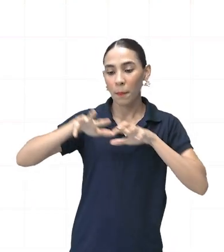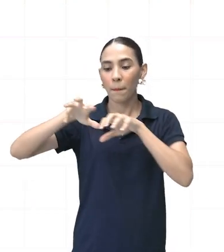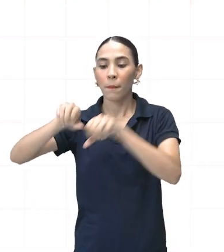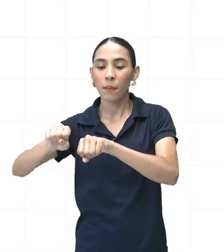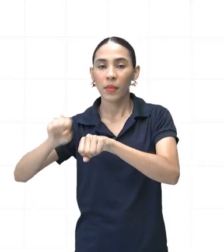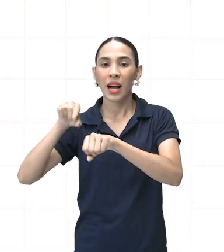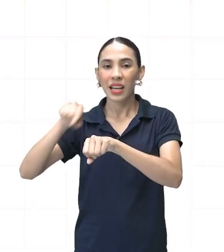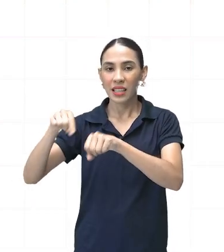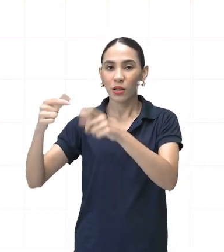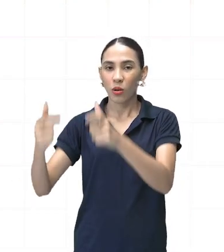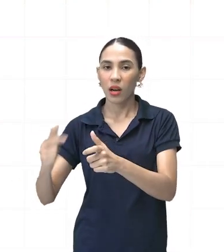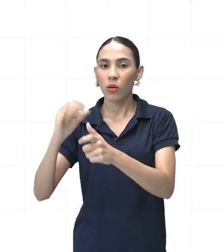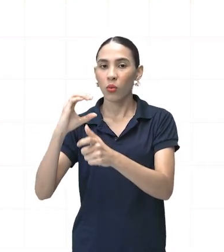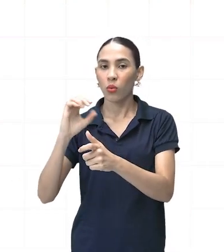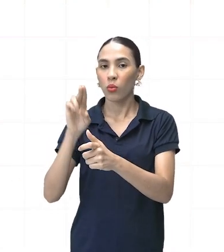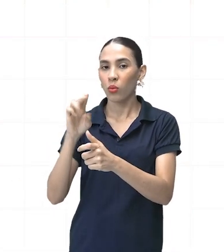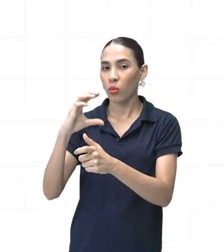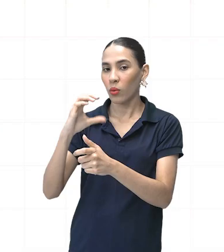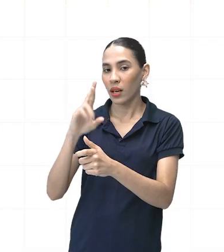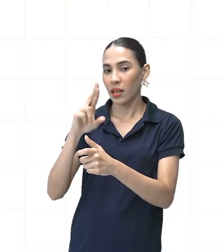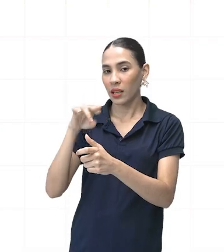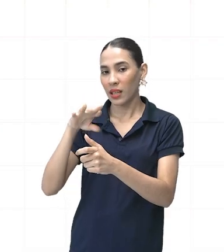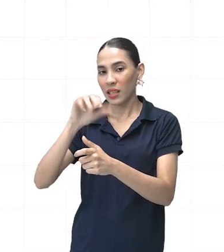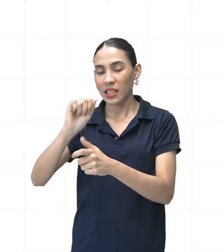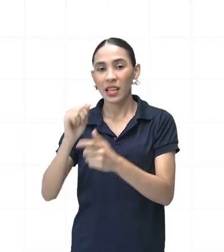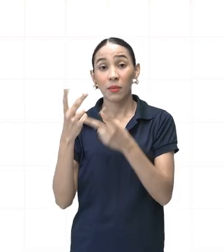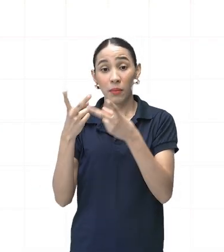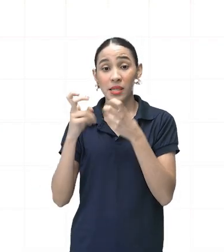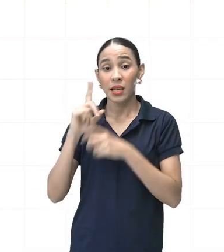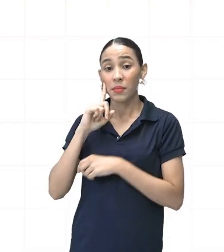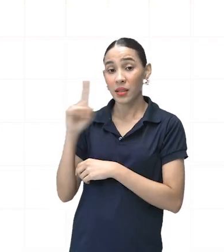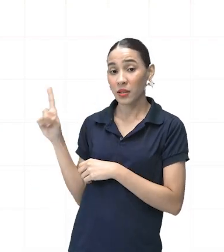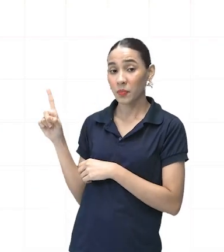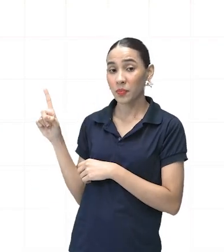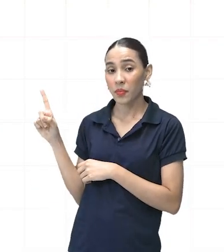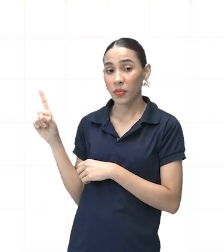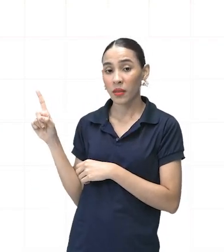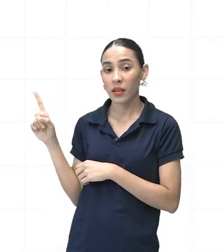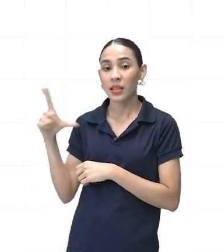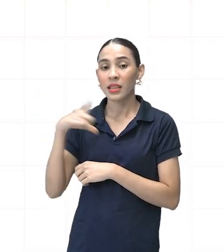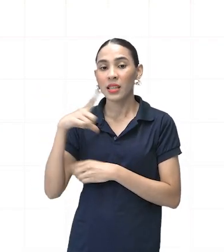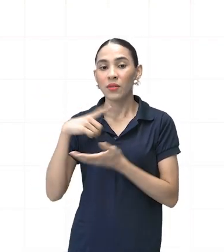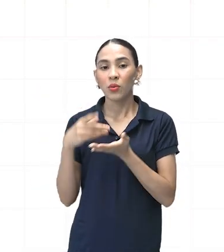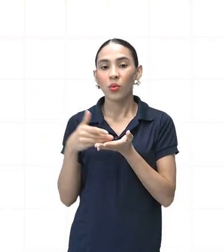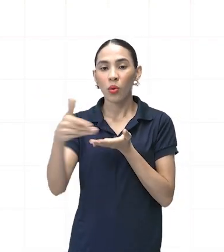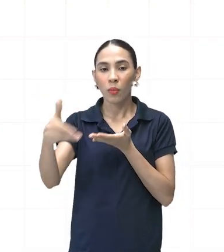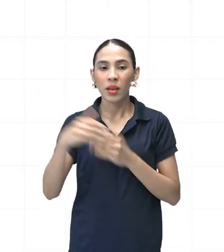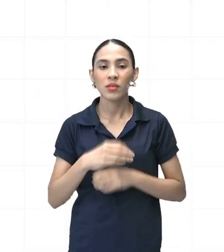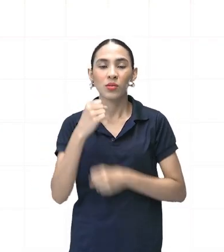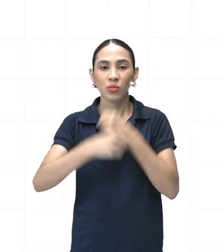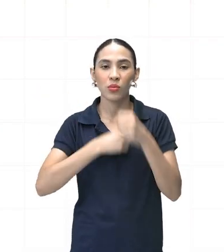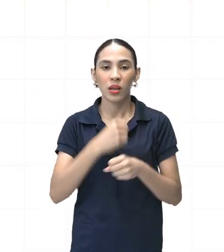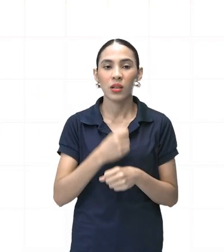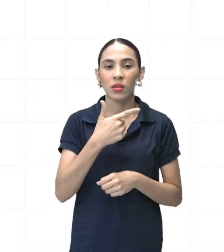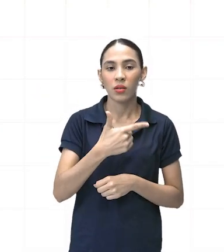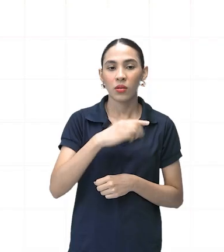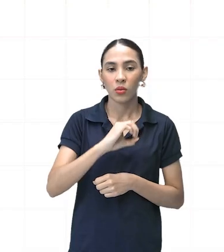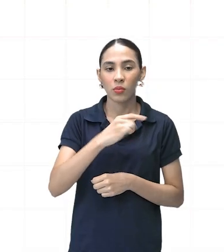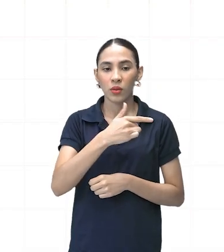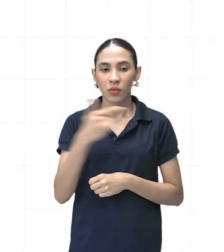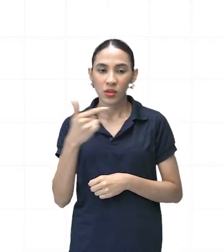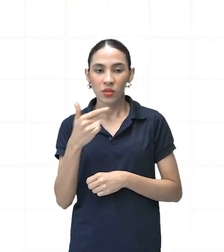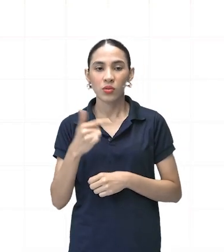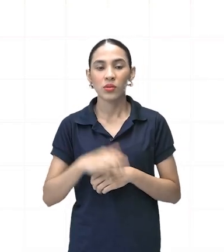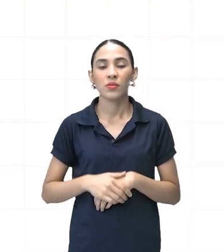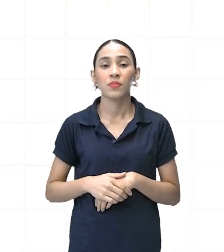território ucraniano, e aí neste mapa a gente já pode ir observando, né? Teve o início aí no ano de 2022, no